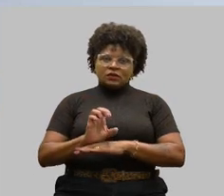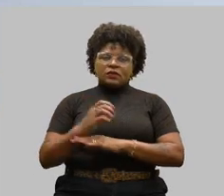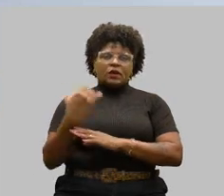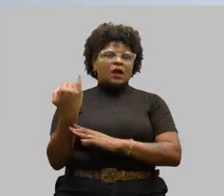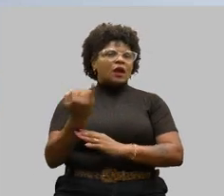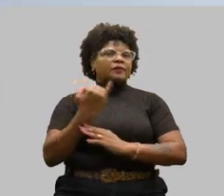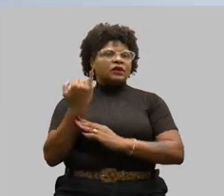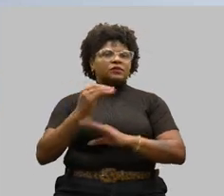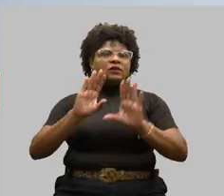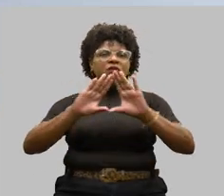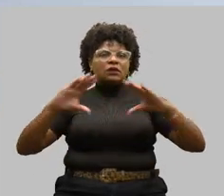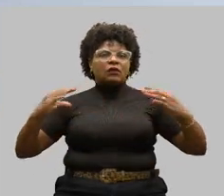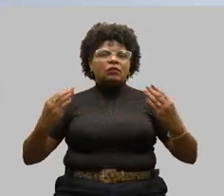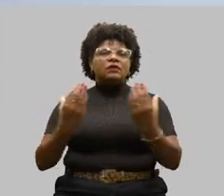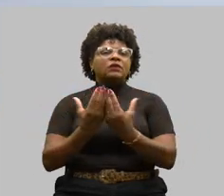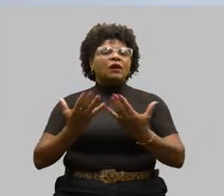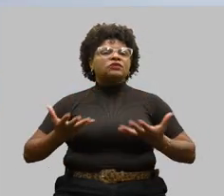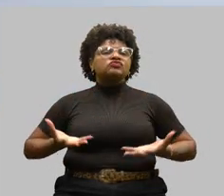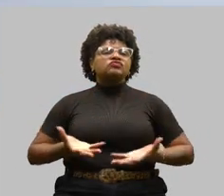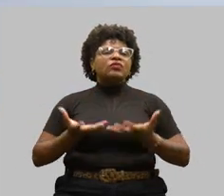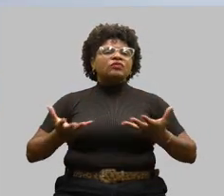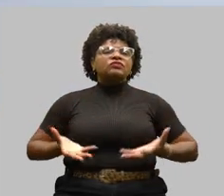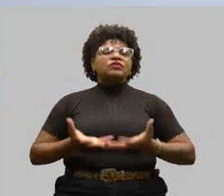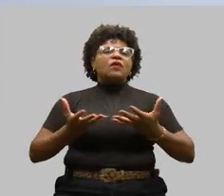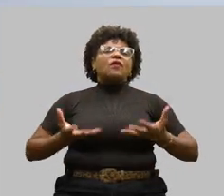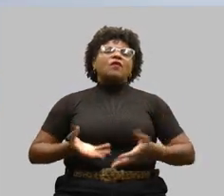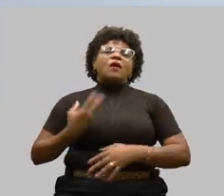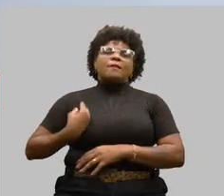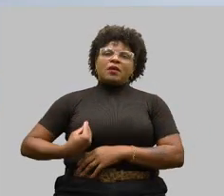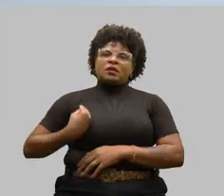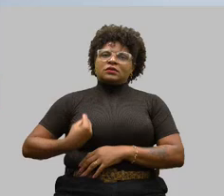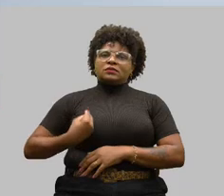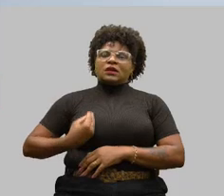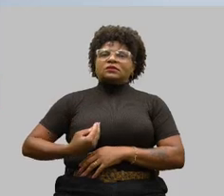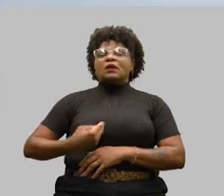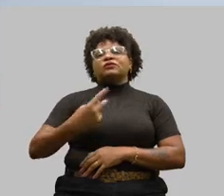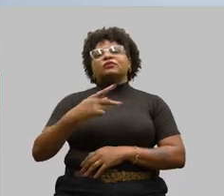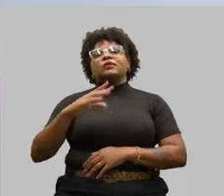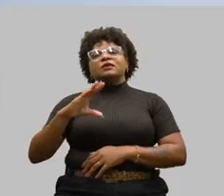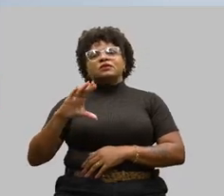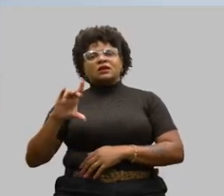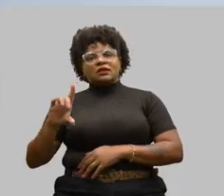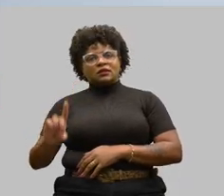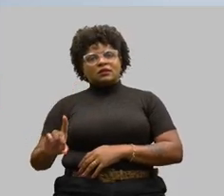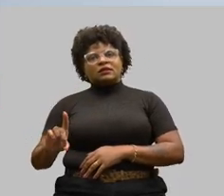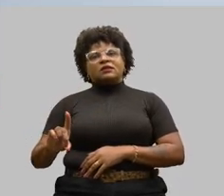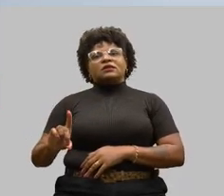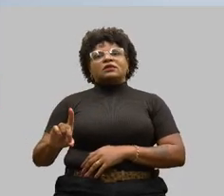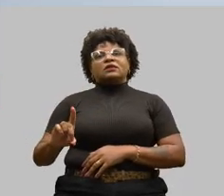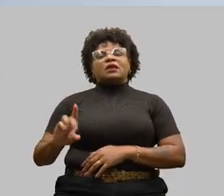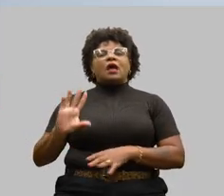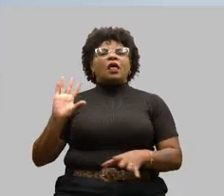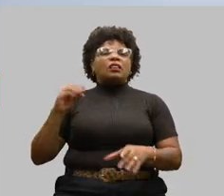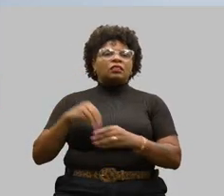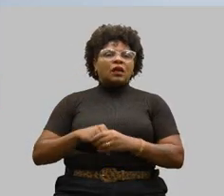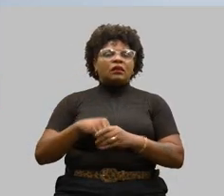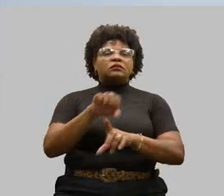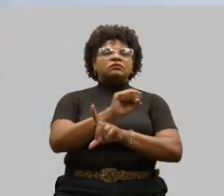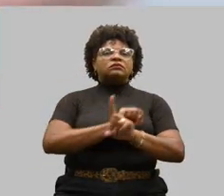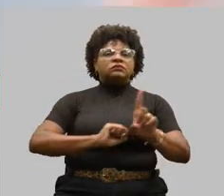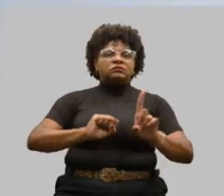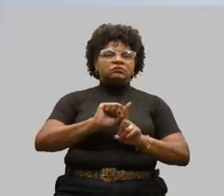o incentivo da participação dos usuários né das pessoas com deficiência nas redes da comunidade e aqui